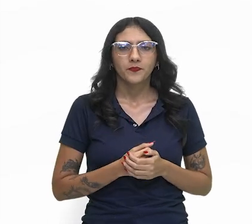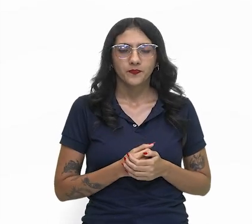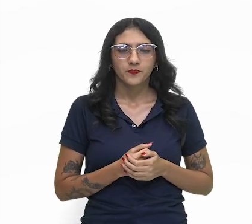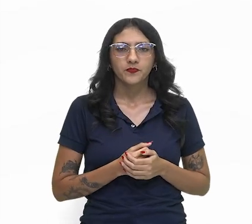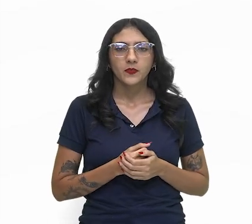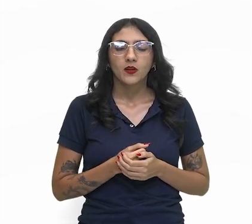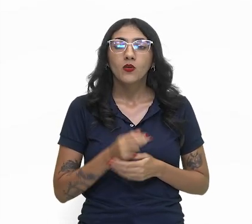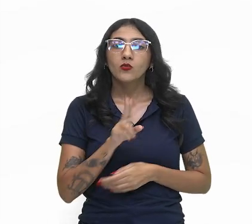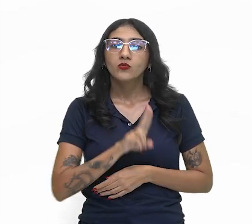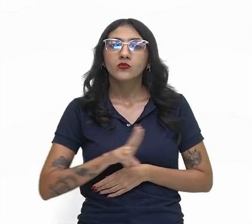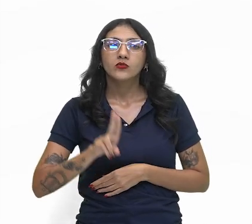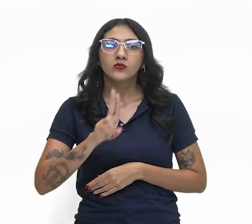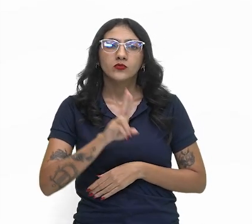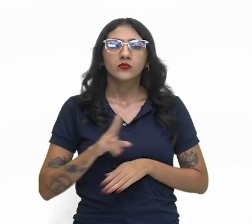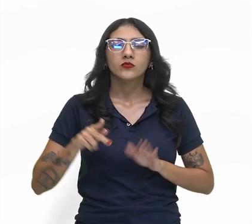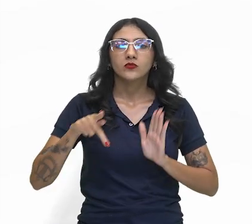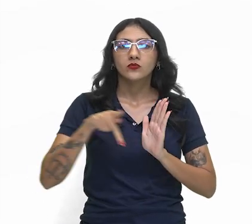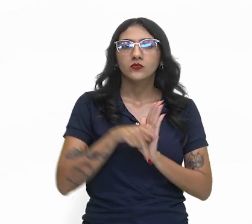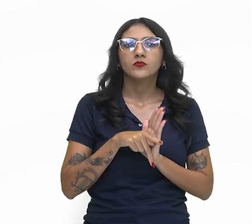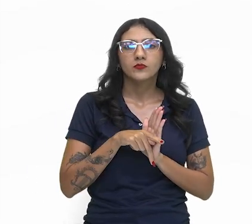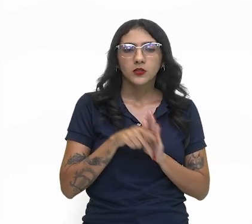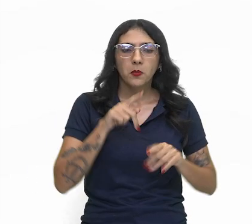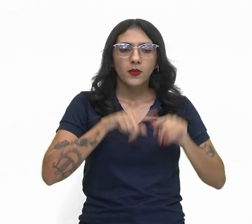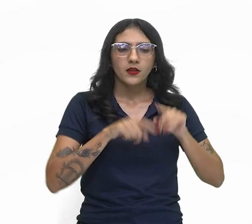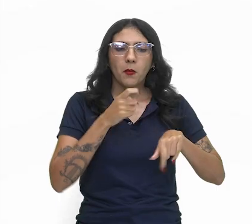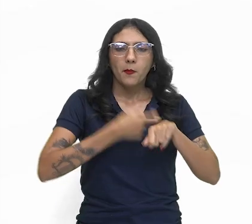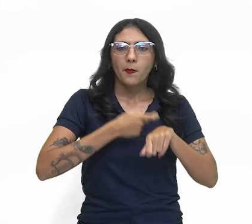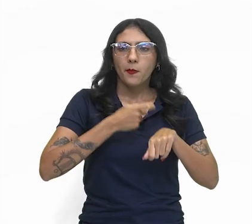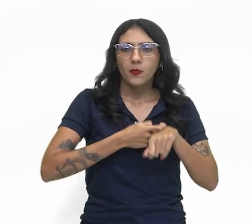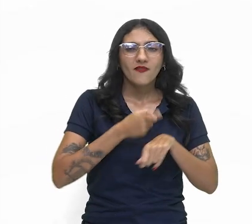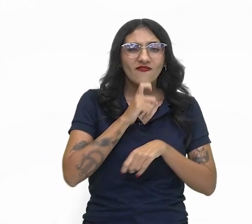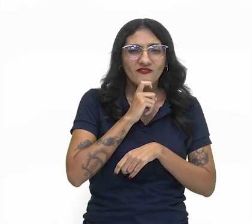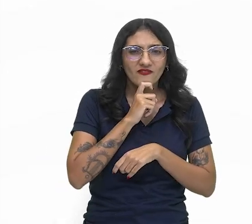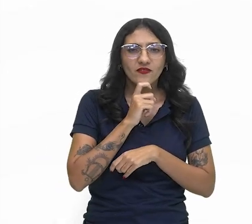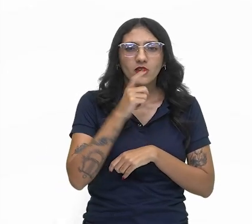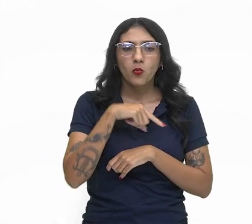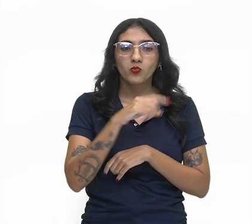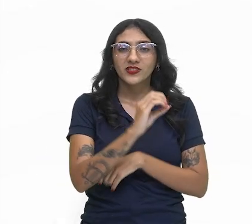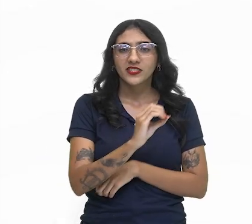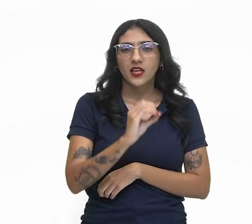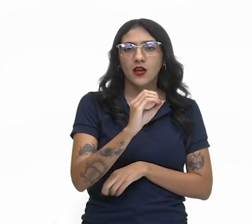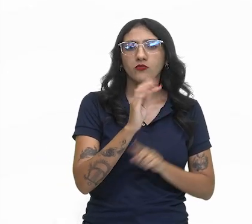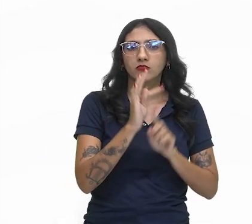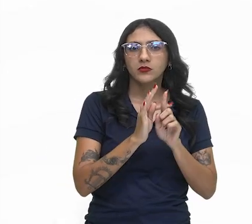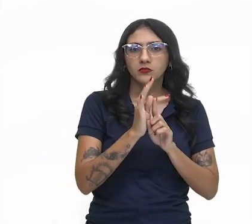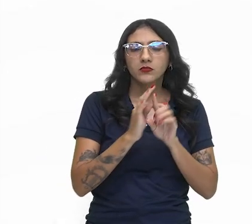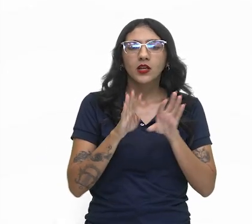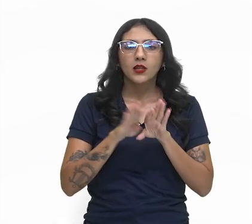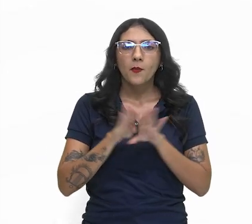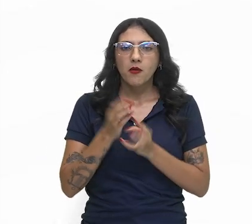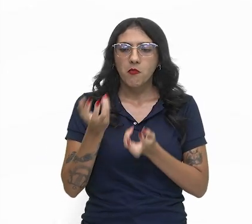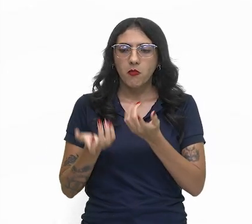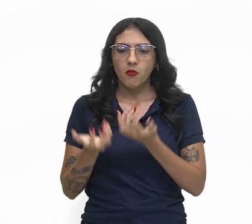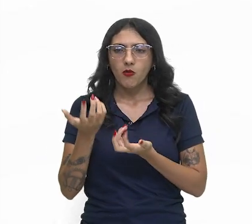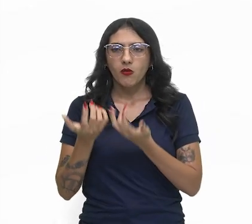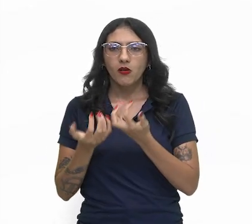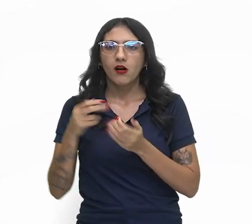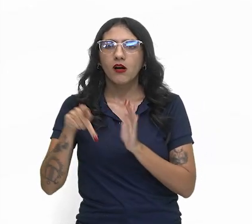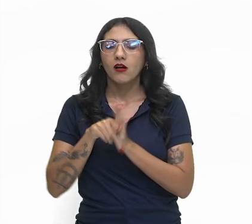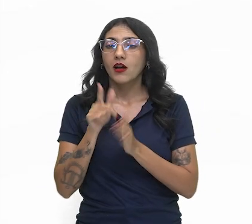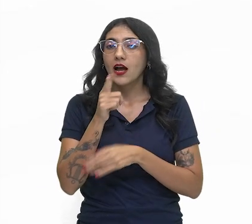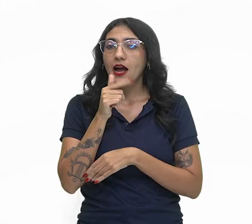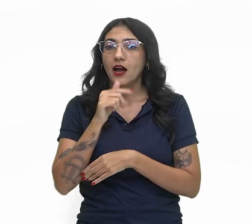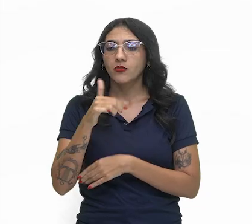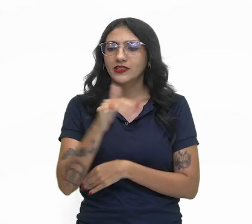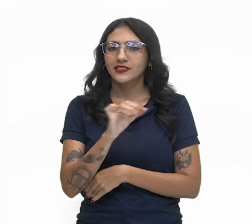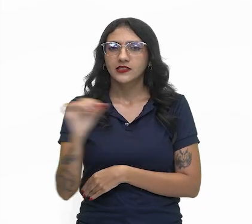valor, adotou para o ponto de fusão de gelo o valor 0 e para o ponto de ebulição da água o valor 100.